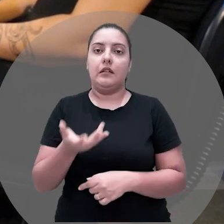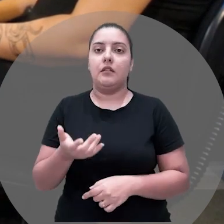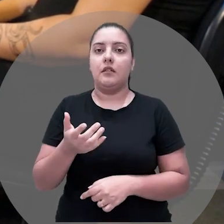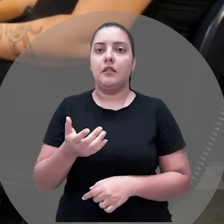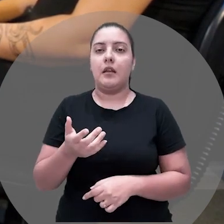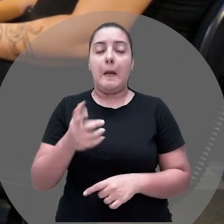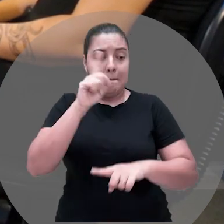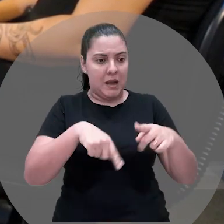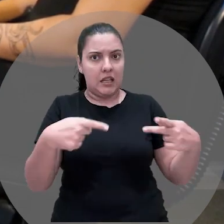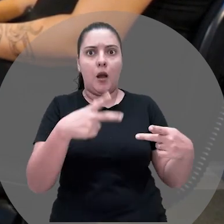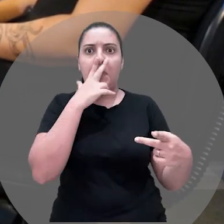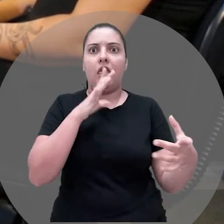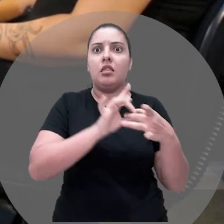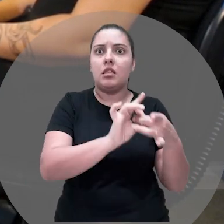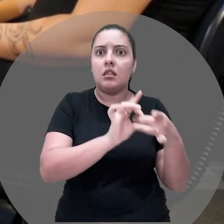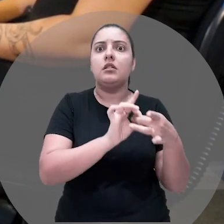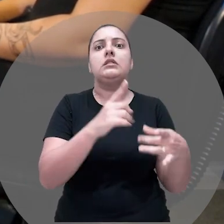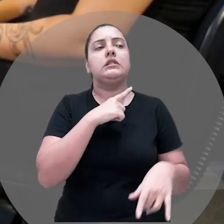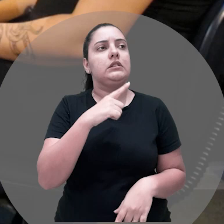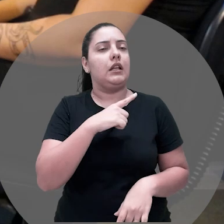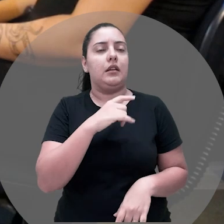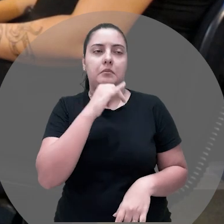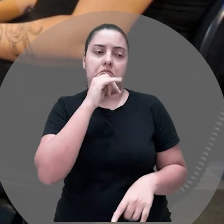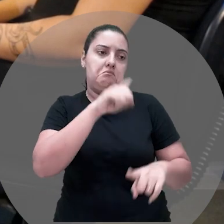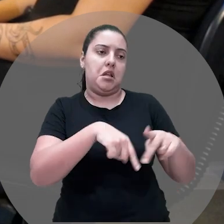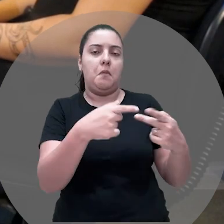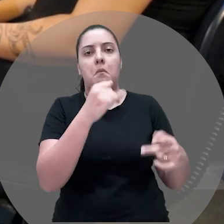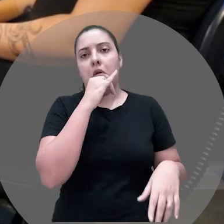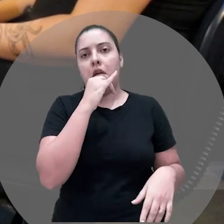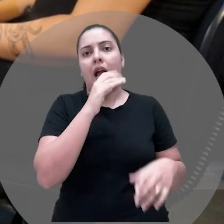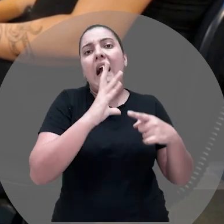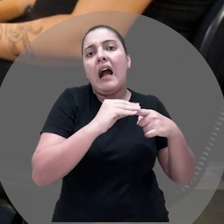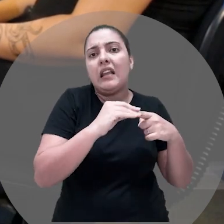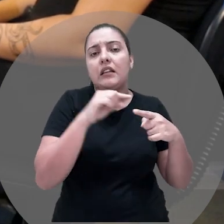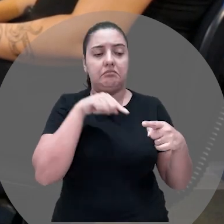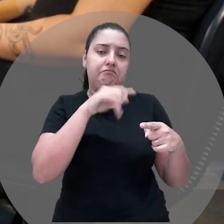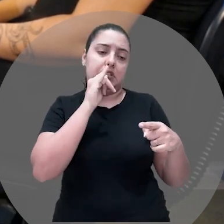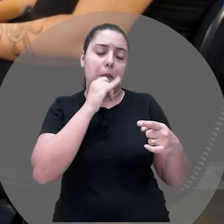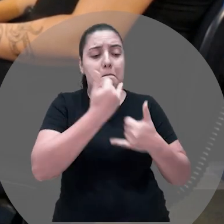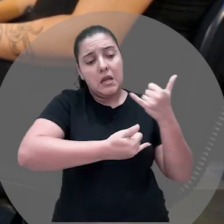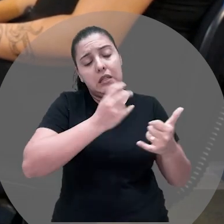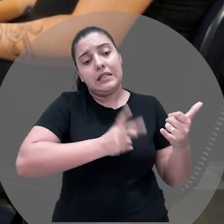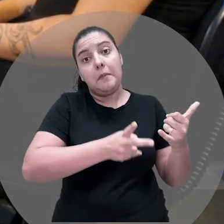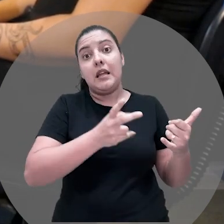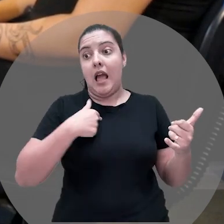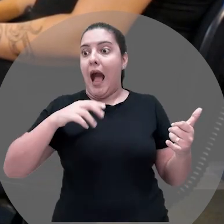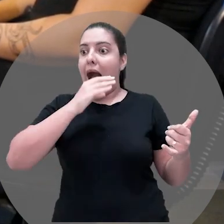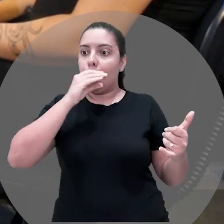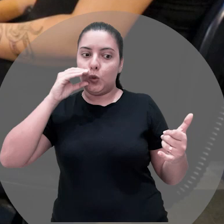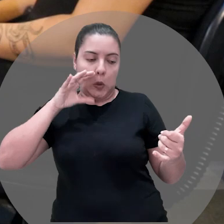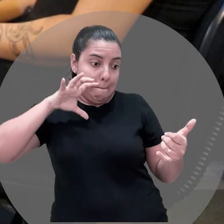eu apego inapropriado por objeto criança com autismo geralmente tem isso então você vê aqui uma criança com caneta todo momento brincando